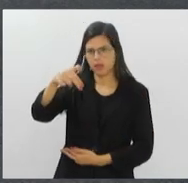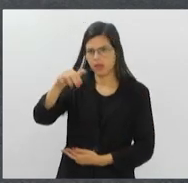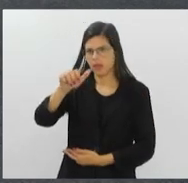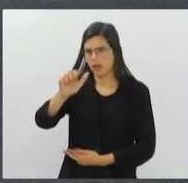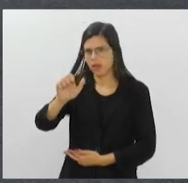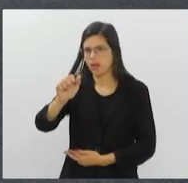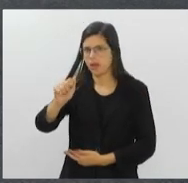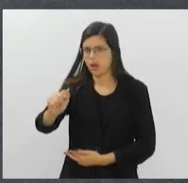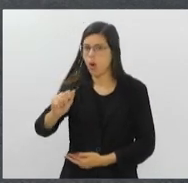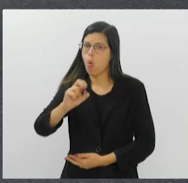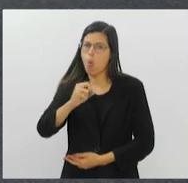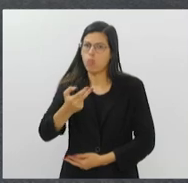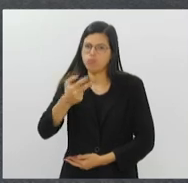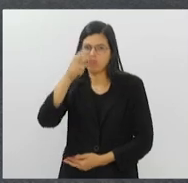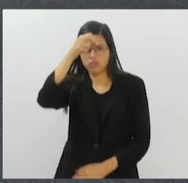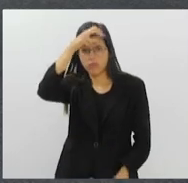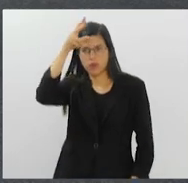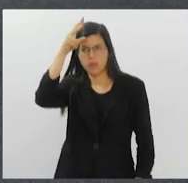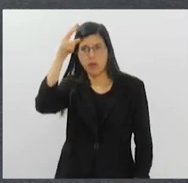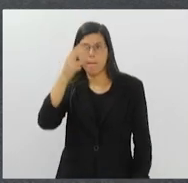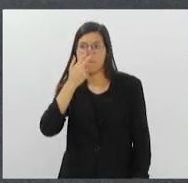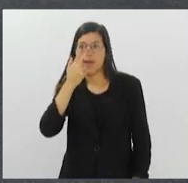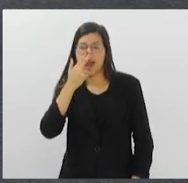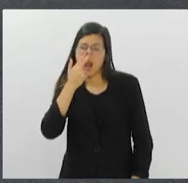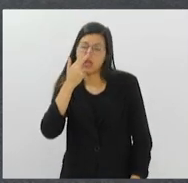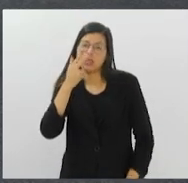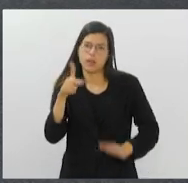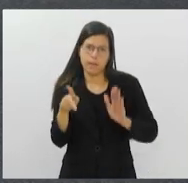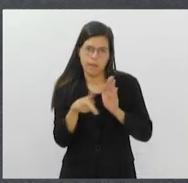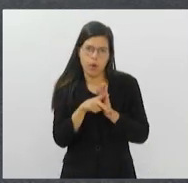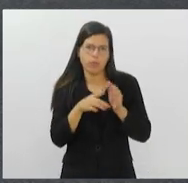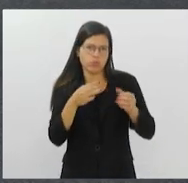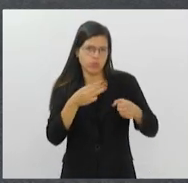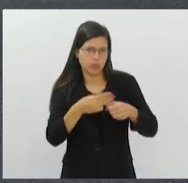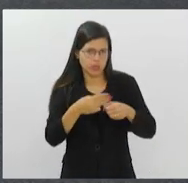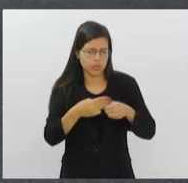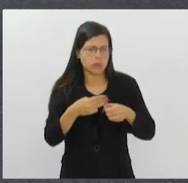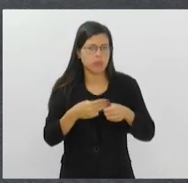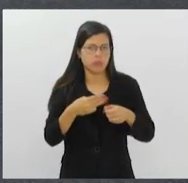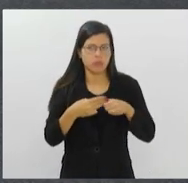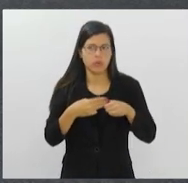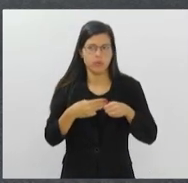parece que é uma competência municipal, porque não tem